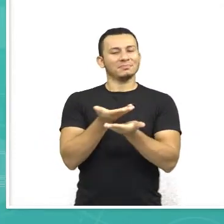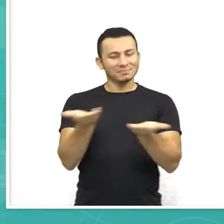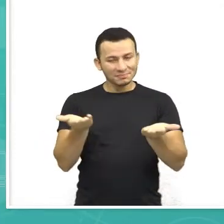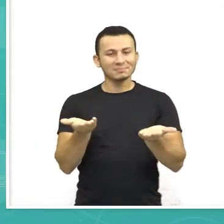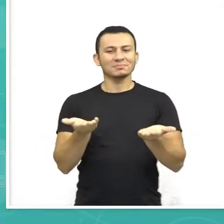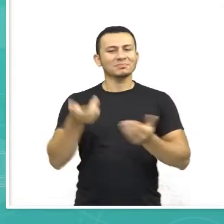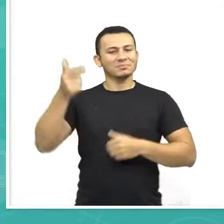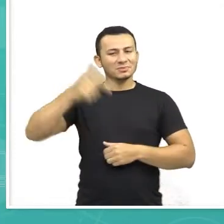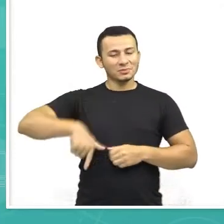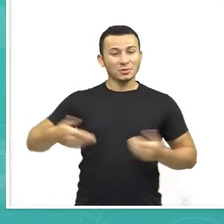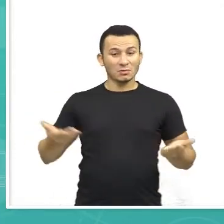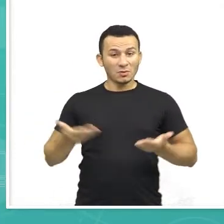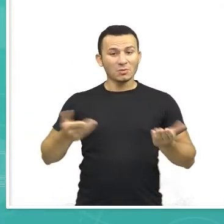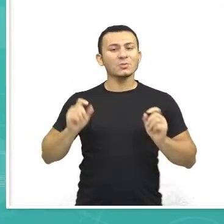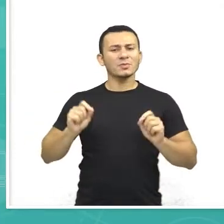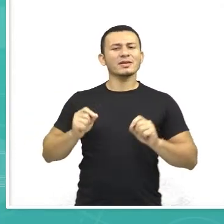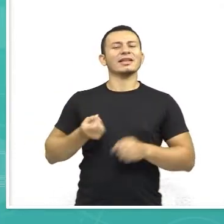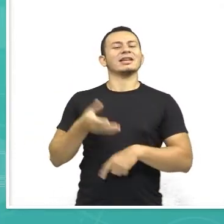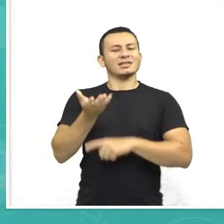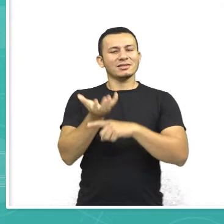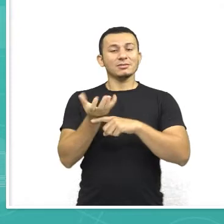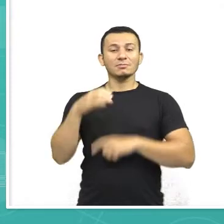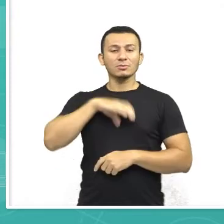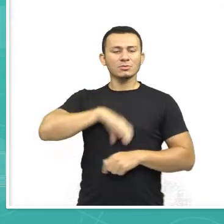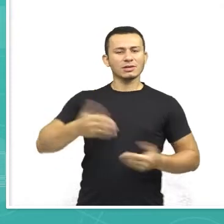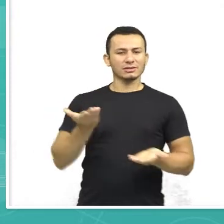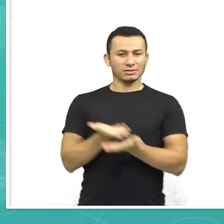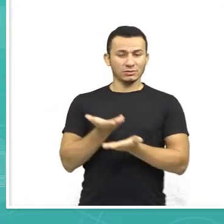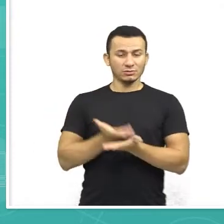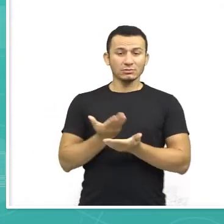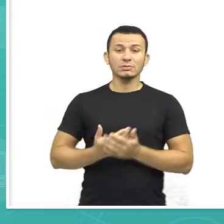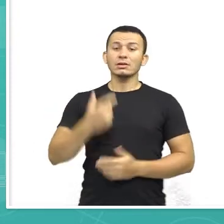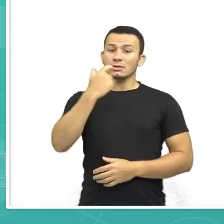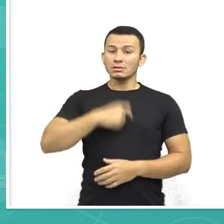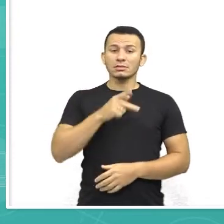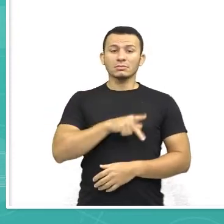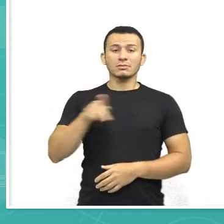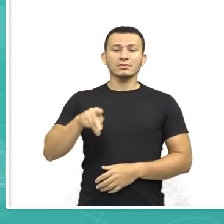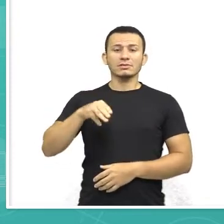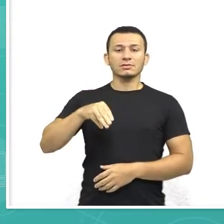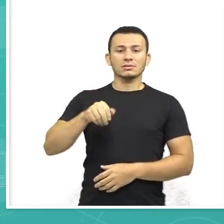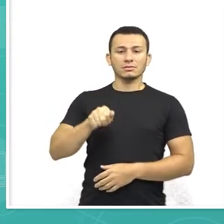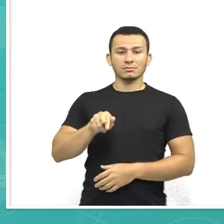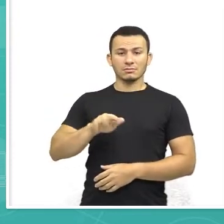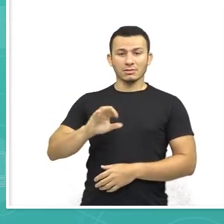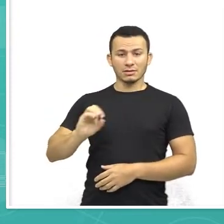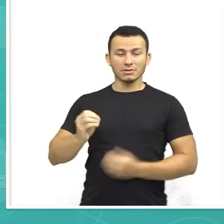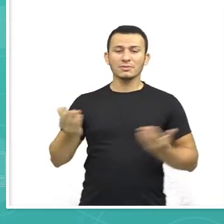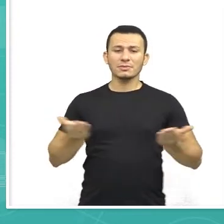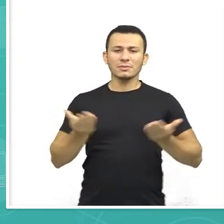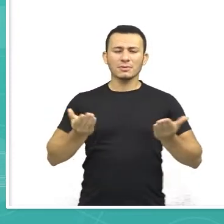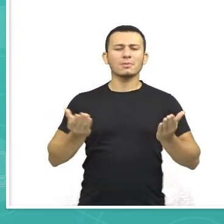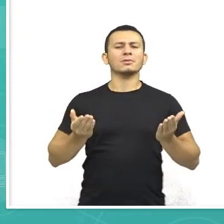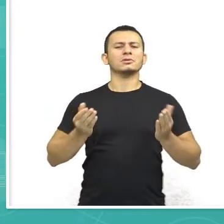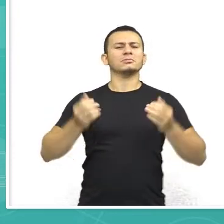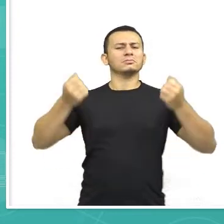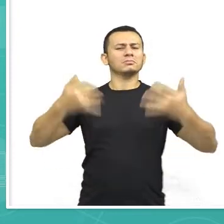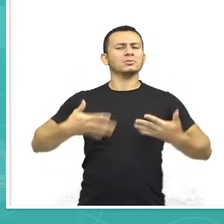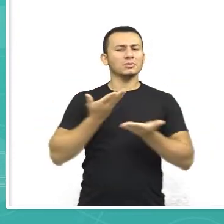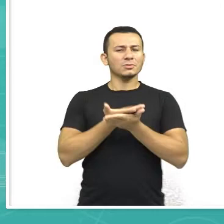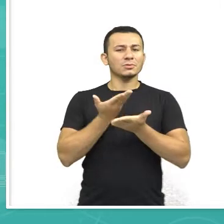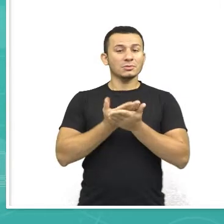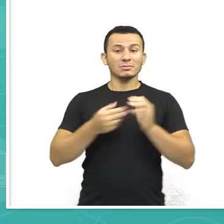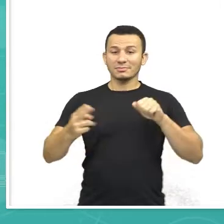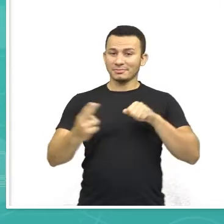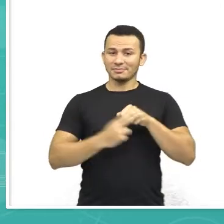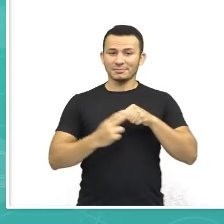Muito bem. Mais uma aula de língua portuguesa. Sou o professor Mário. Vamos falar hoje sobre pronomes? Vamos lá? Olha